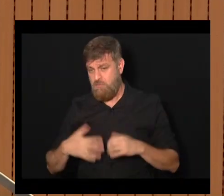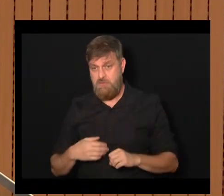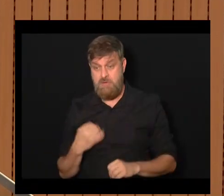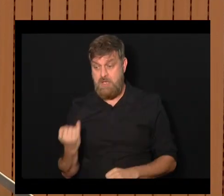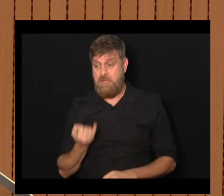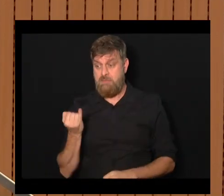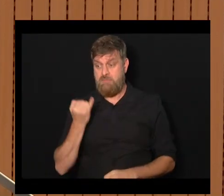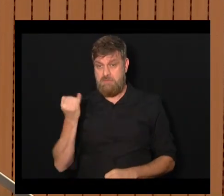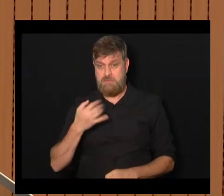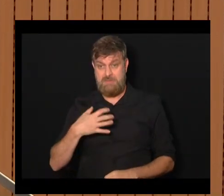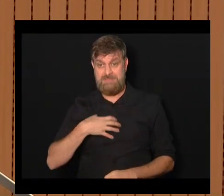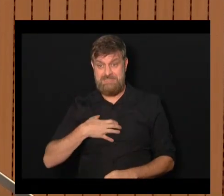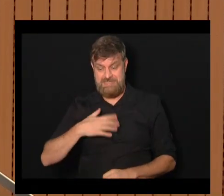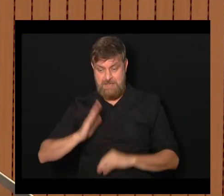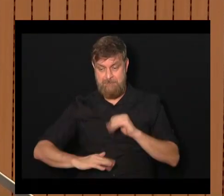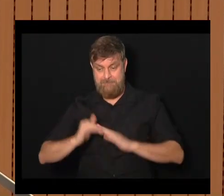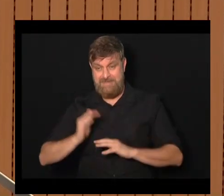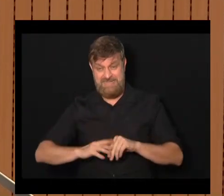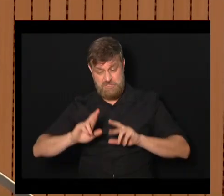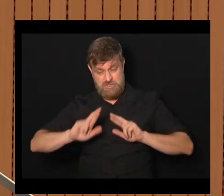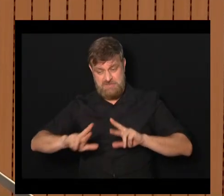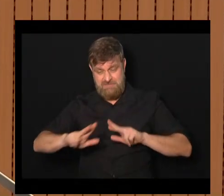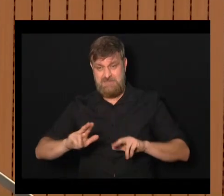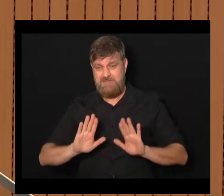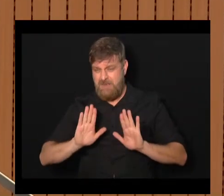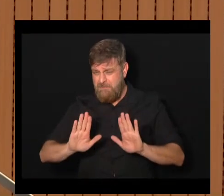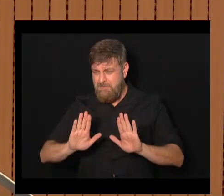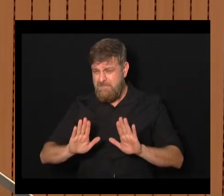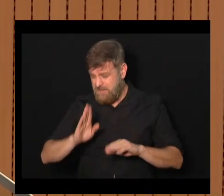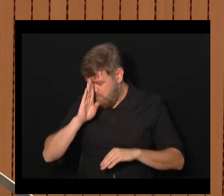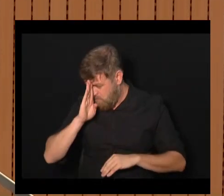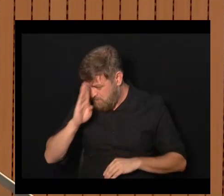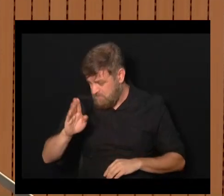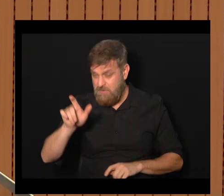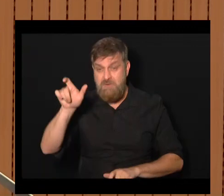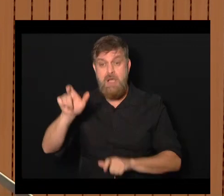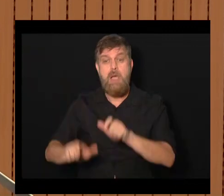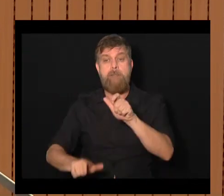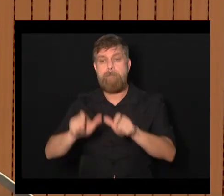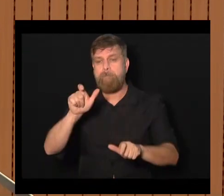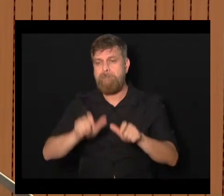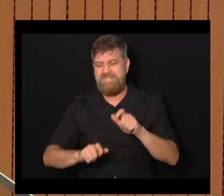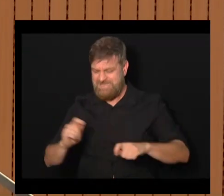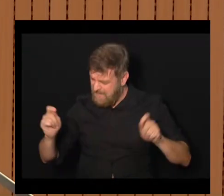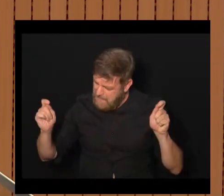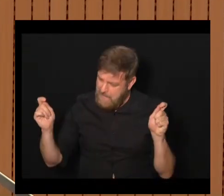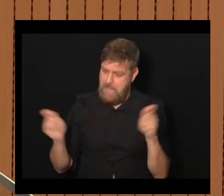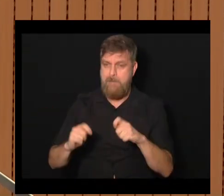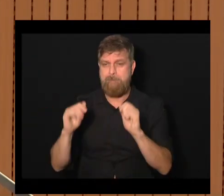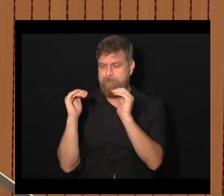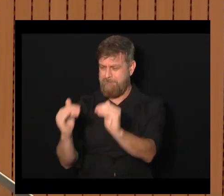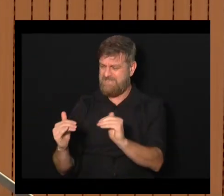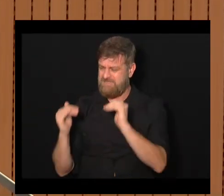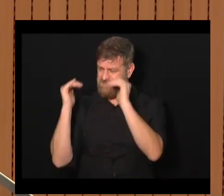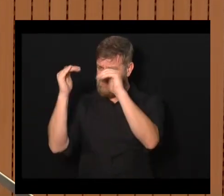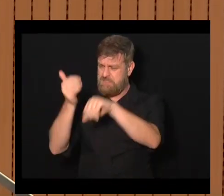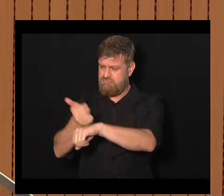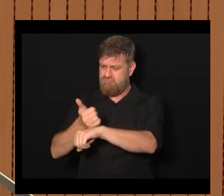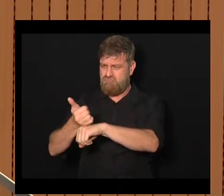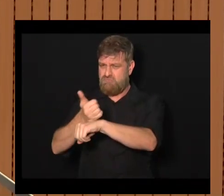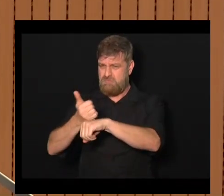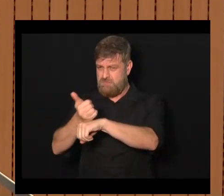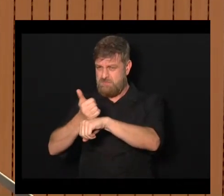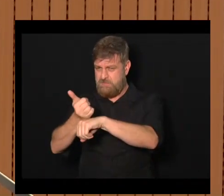faz a diferença na emissora, mas temos também pessoas altamente capacitadas e que